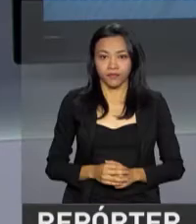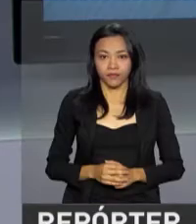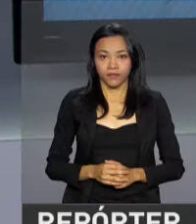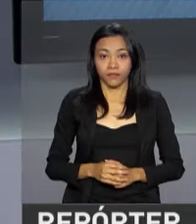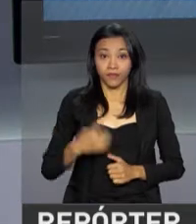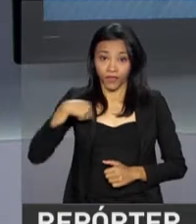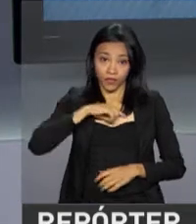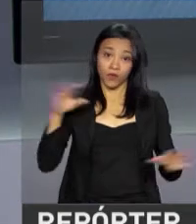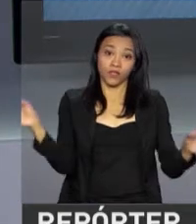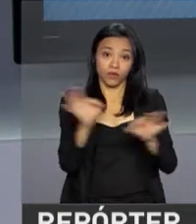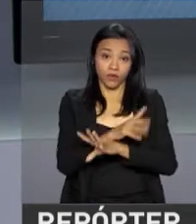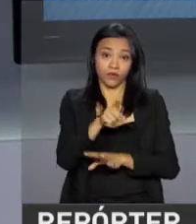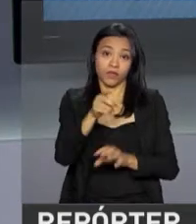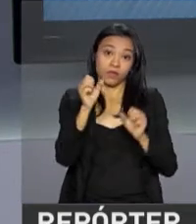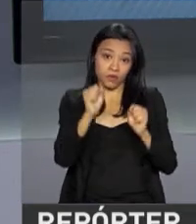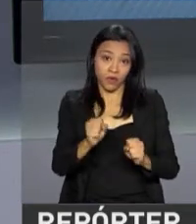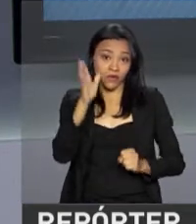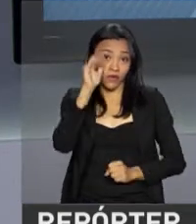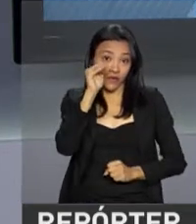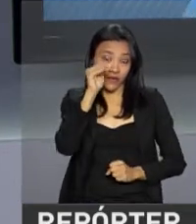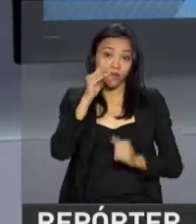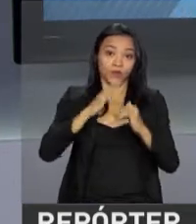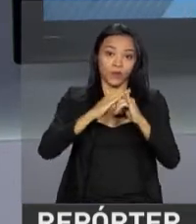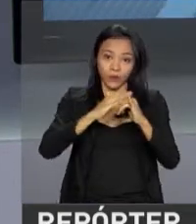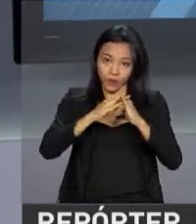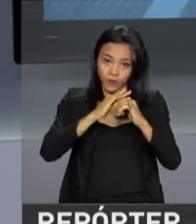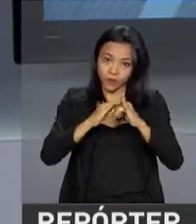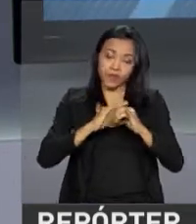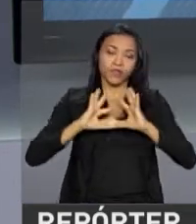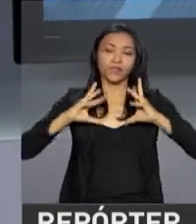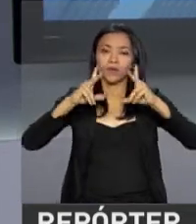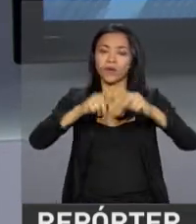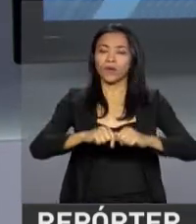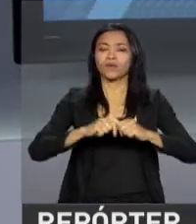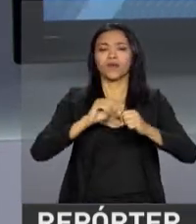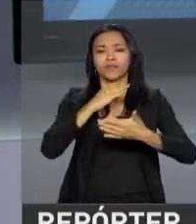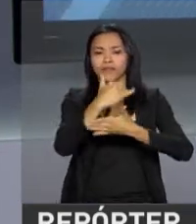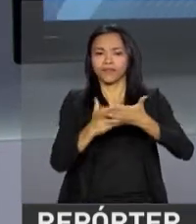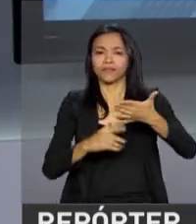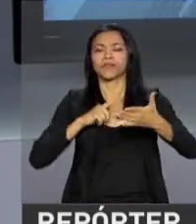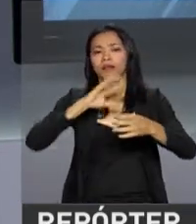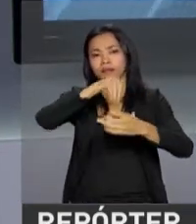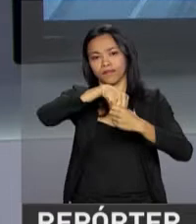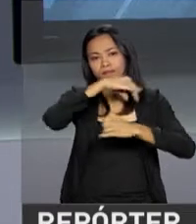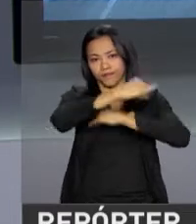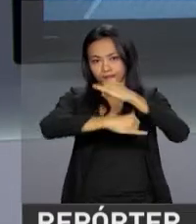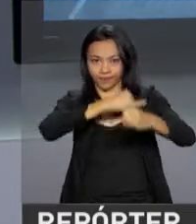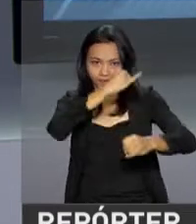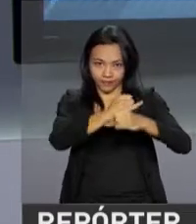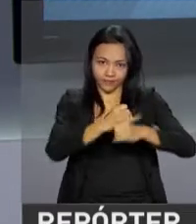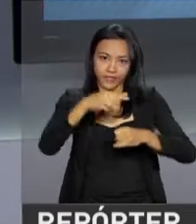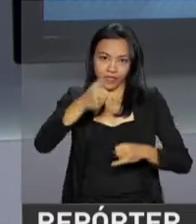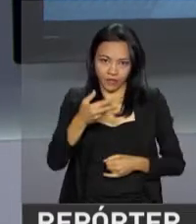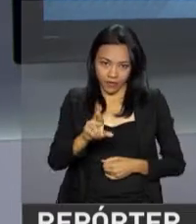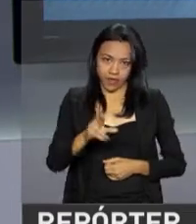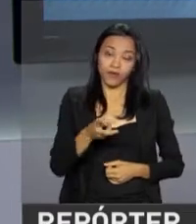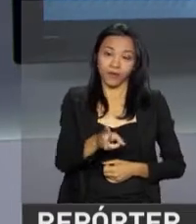Nós ficamos por aqui. Você pode rever as reportagens no YouTube. E toda a nossa programação também está na página da NBR na